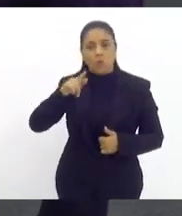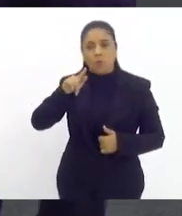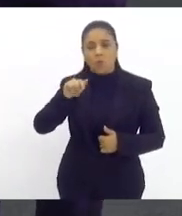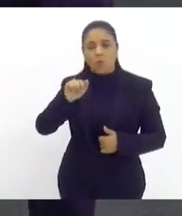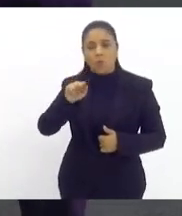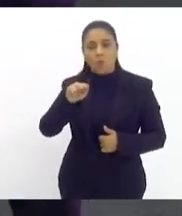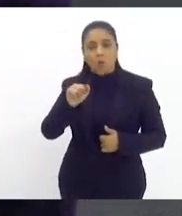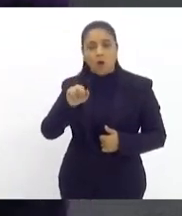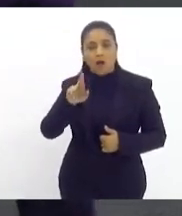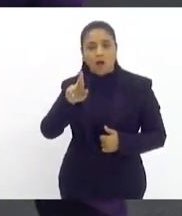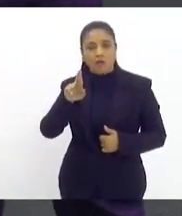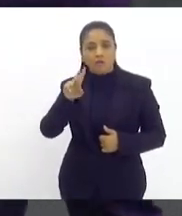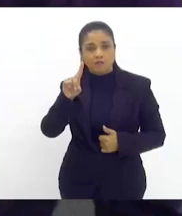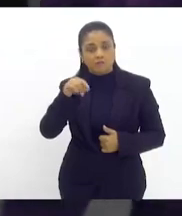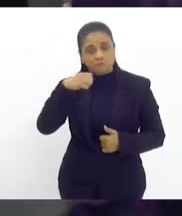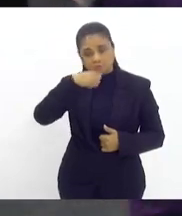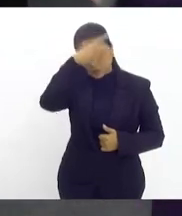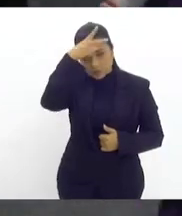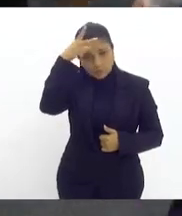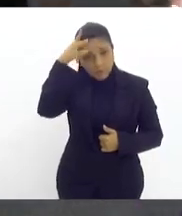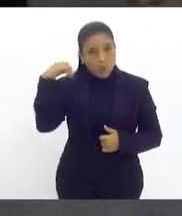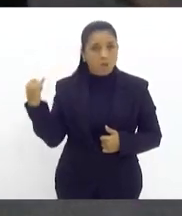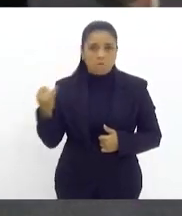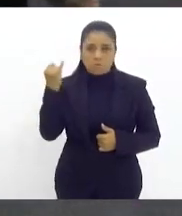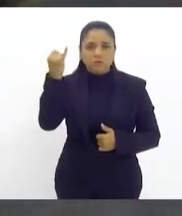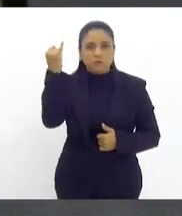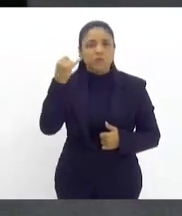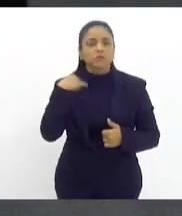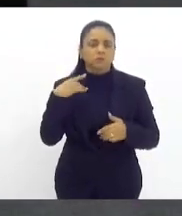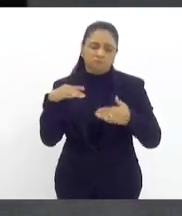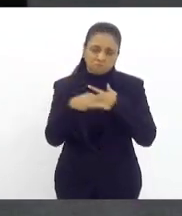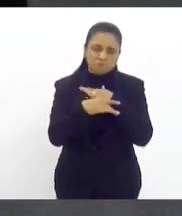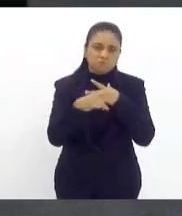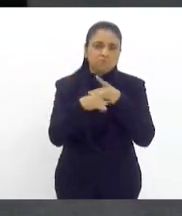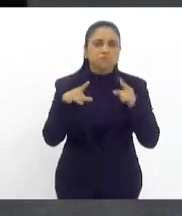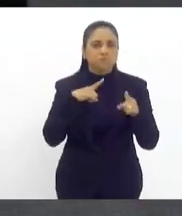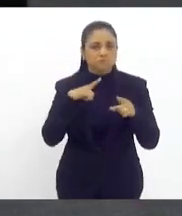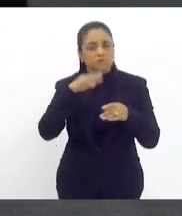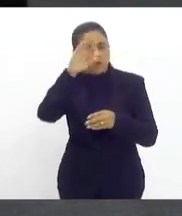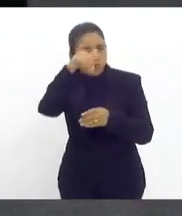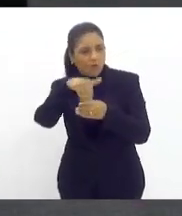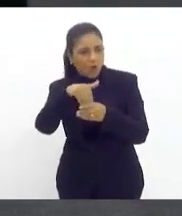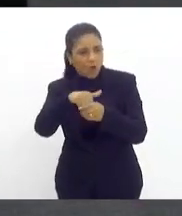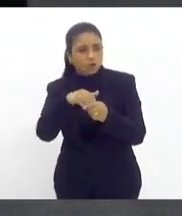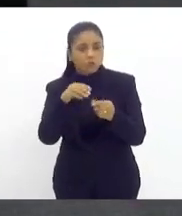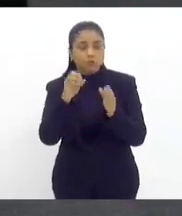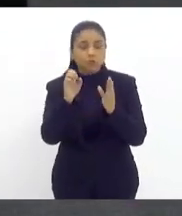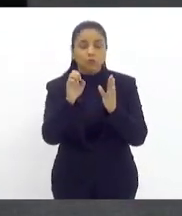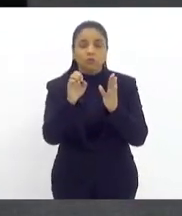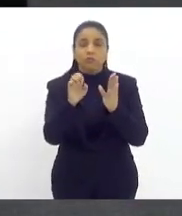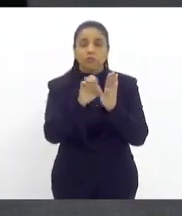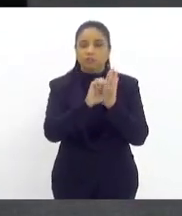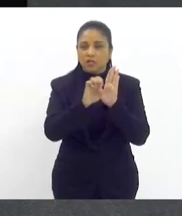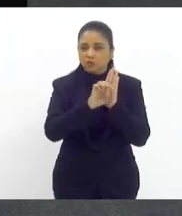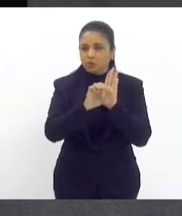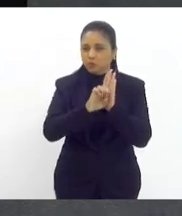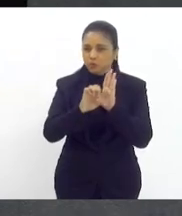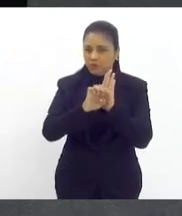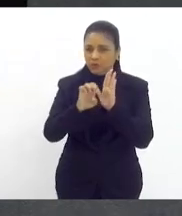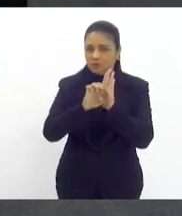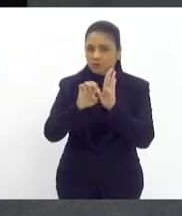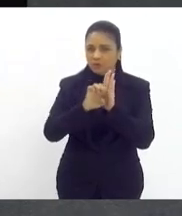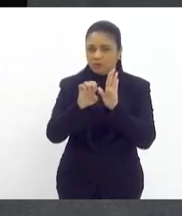fizeram até plebiscito para decidir sobre o armamento ou não da Guarda Civil, porque o Estatuto permite. Mas é uma decisão local.